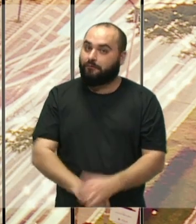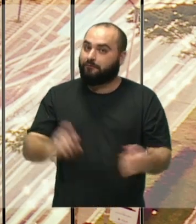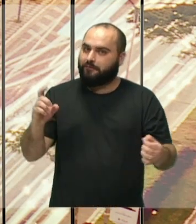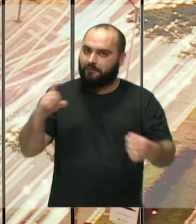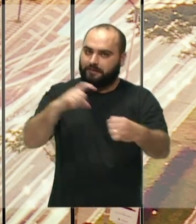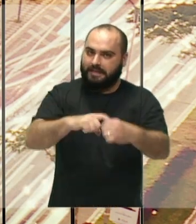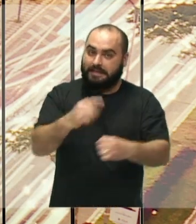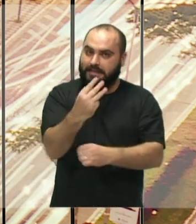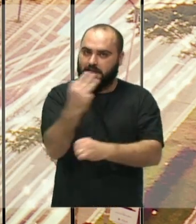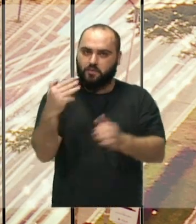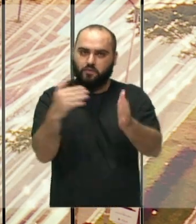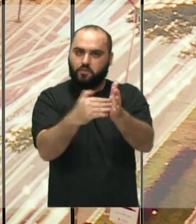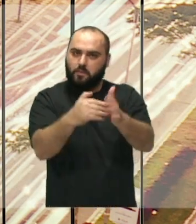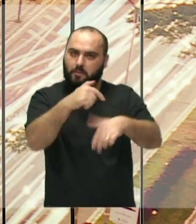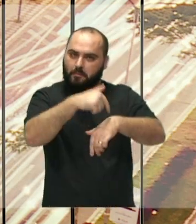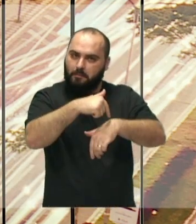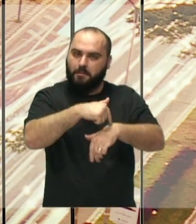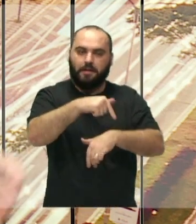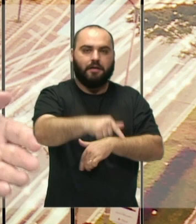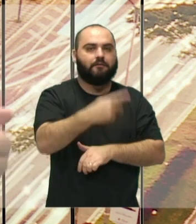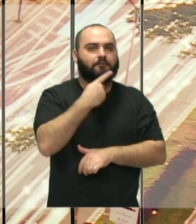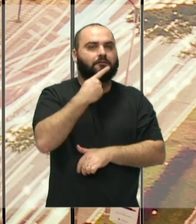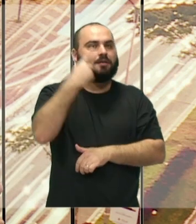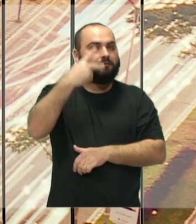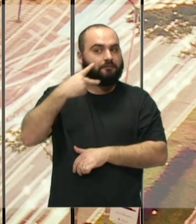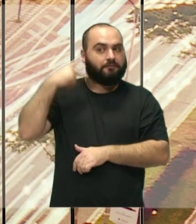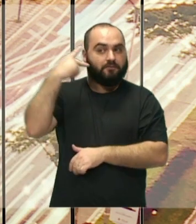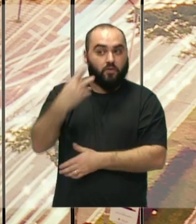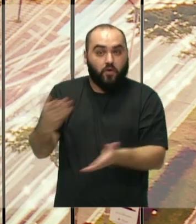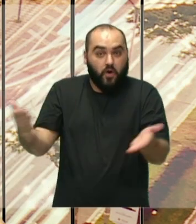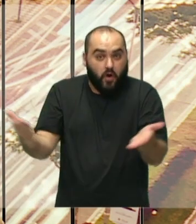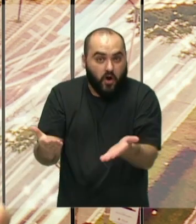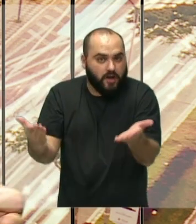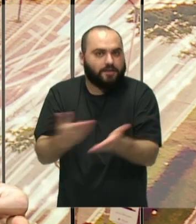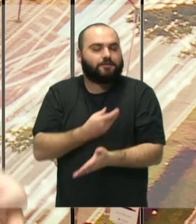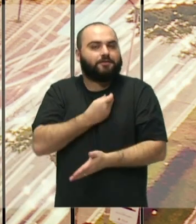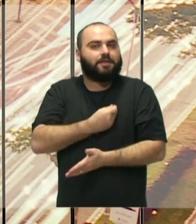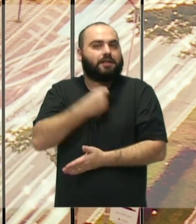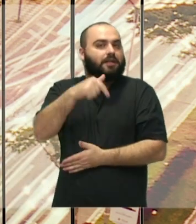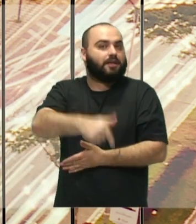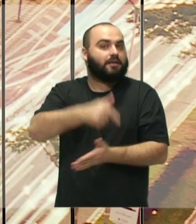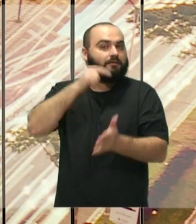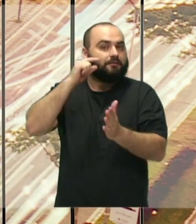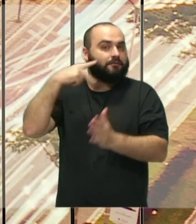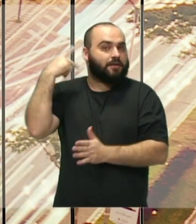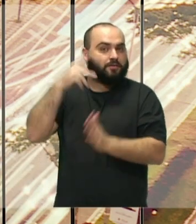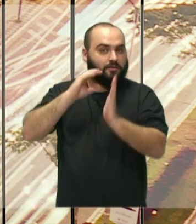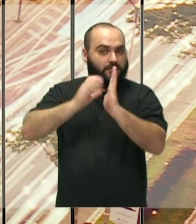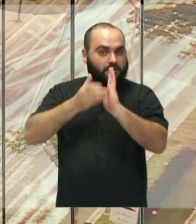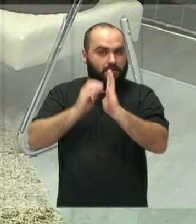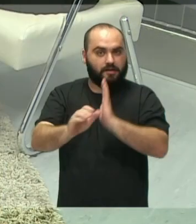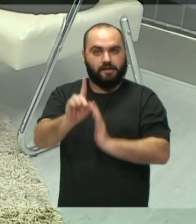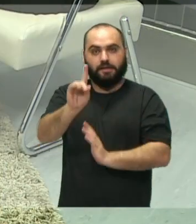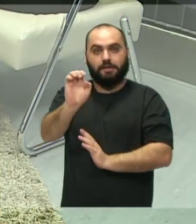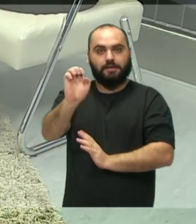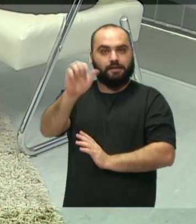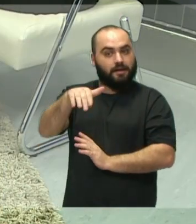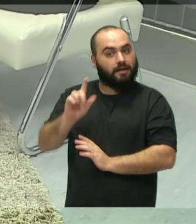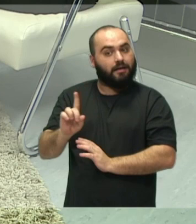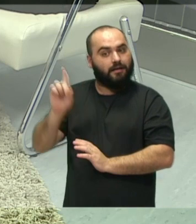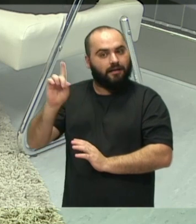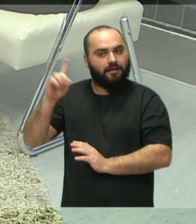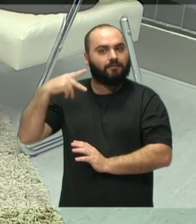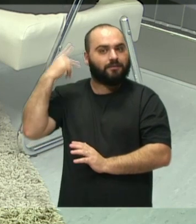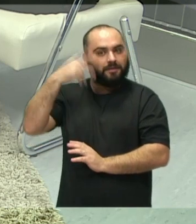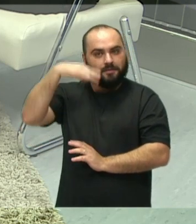Voltamos com o terceiro e último bloco do Fala Vereador. Hoje está conosco a vereadora do DEM, Aline Aranha. Bom, vereadora, nesse bloco vamos